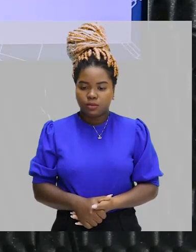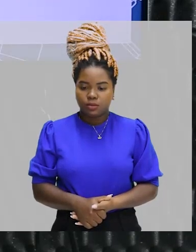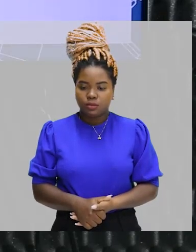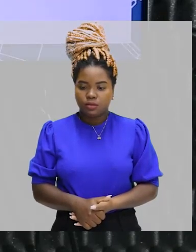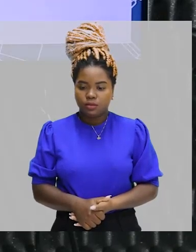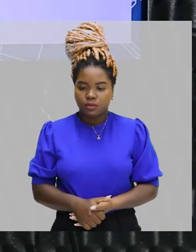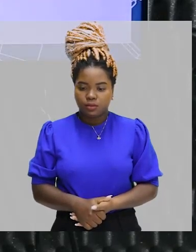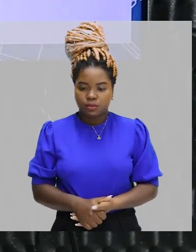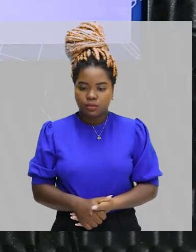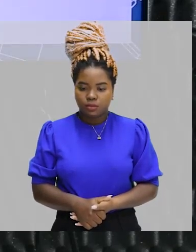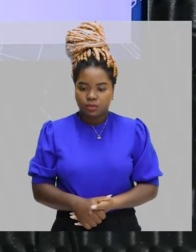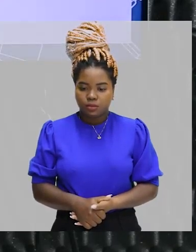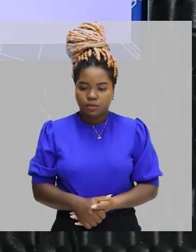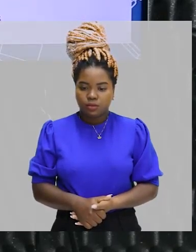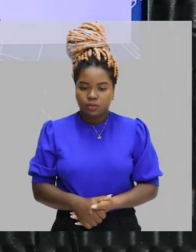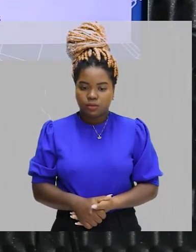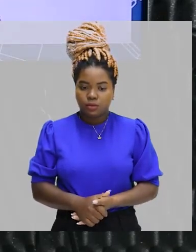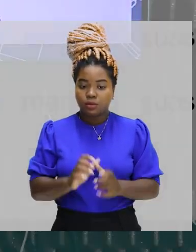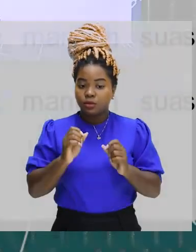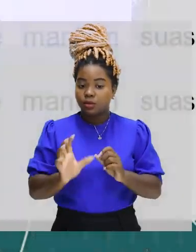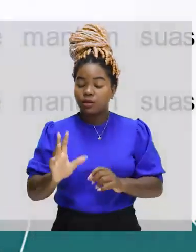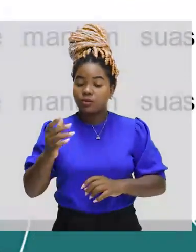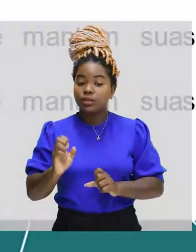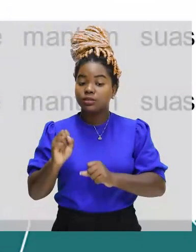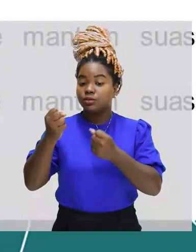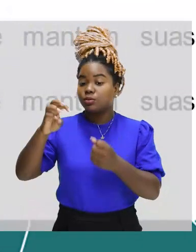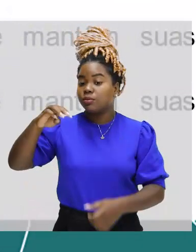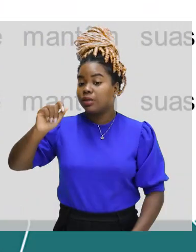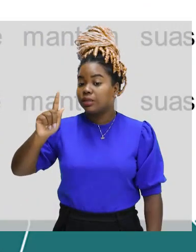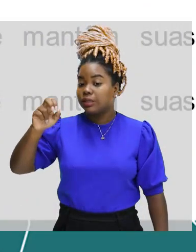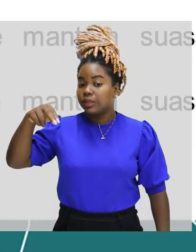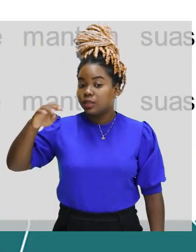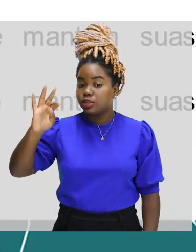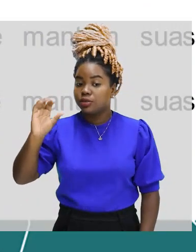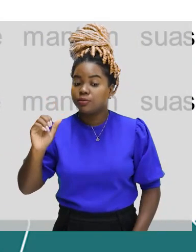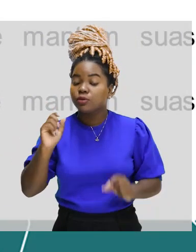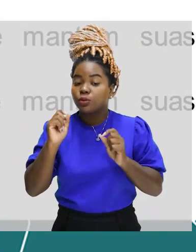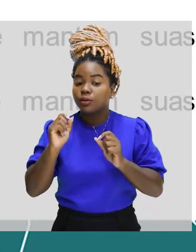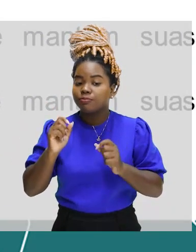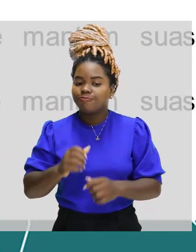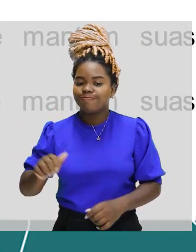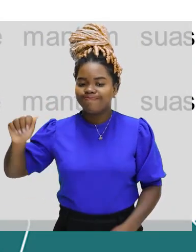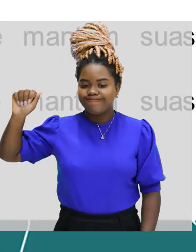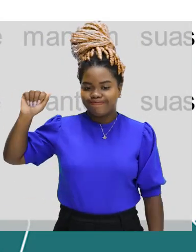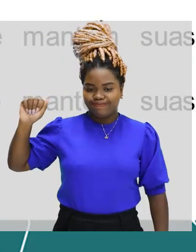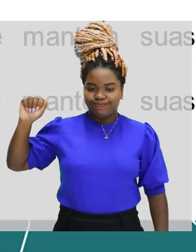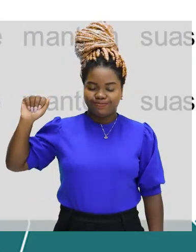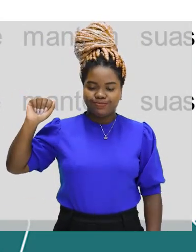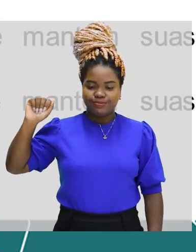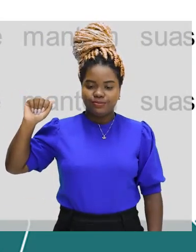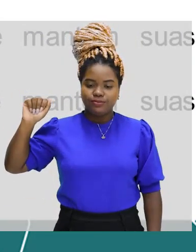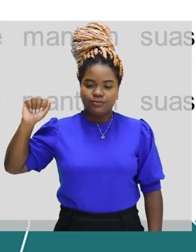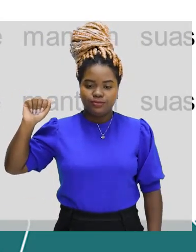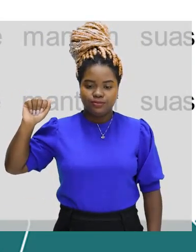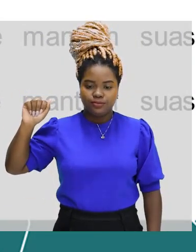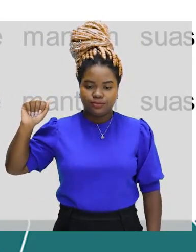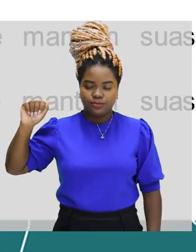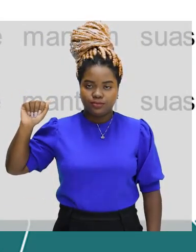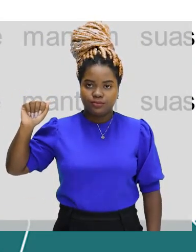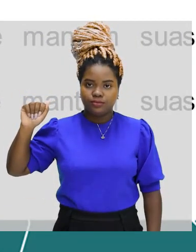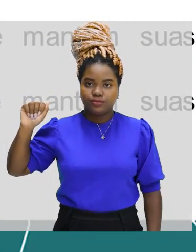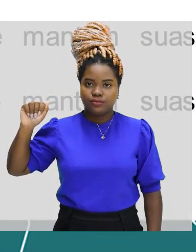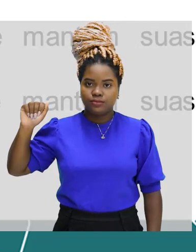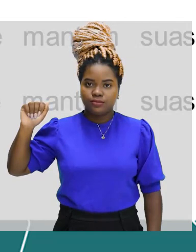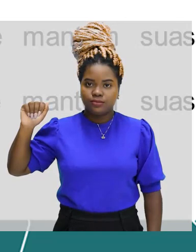forças magnéticas, o que acontece com elas? Letra A. Mantém as velocidades escalares dos prótons